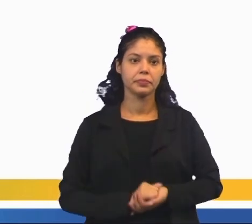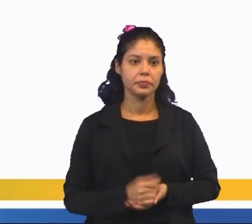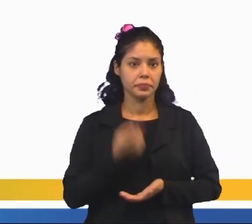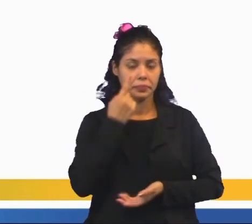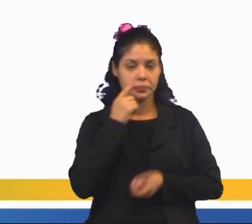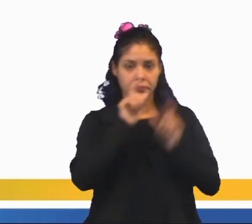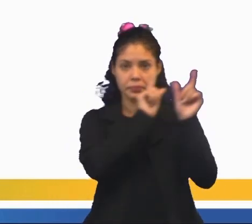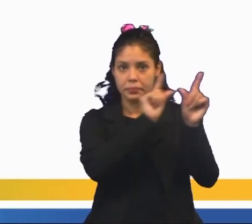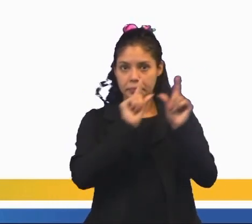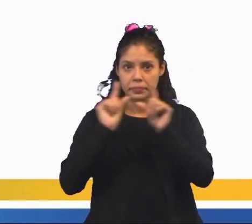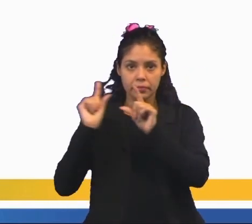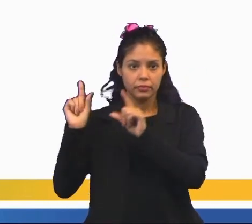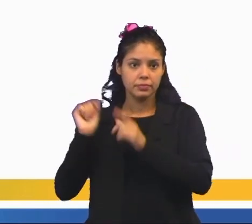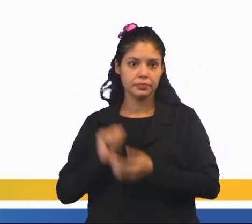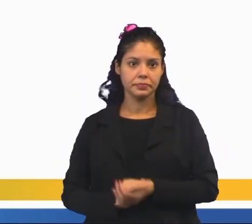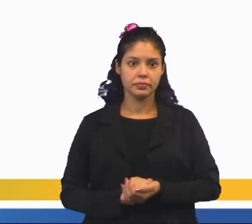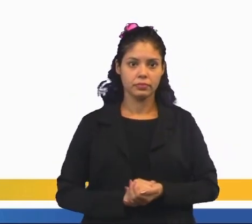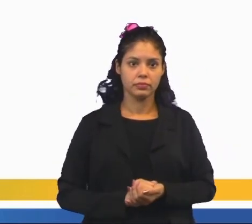Observe a tirinha.